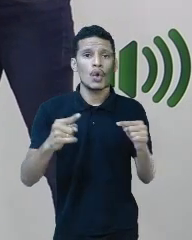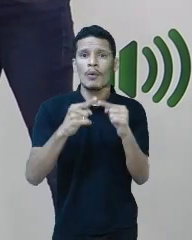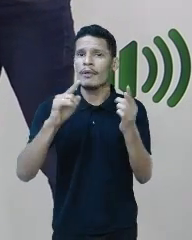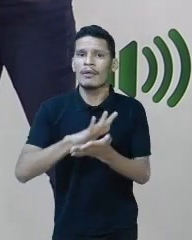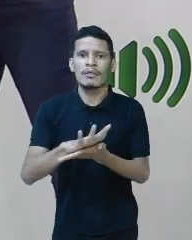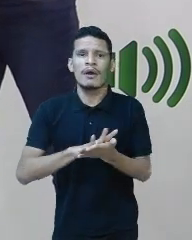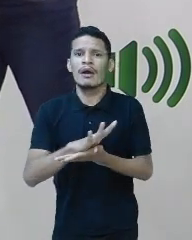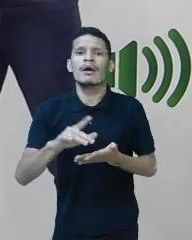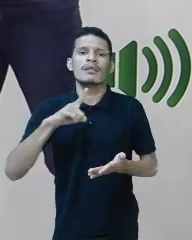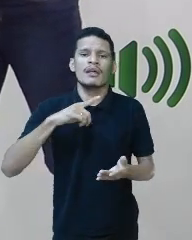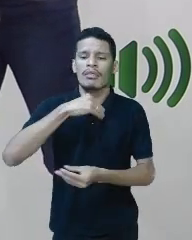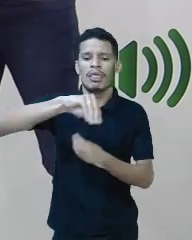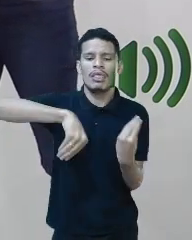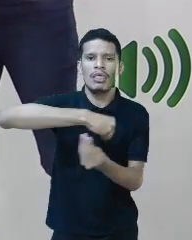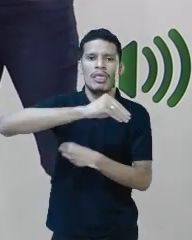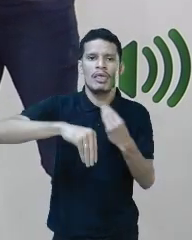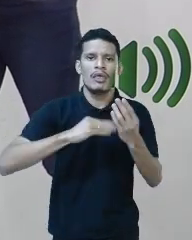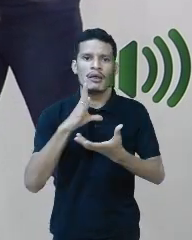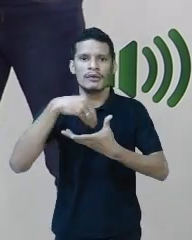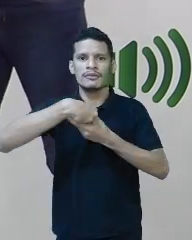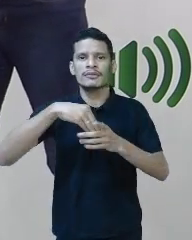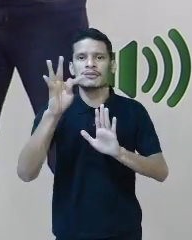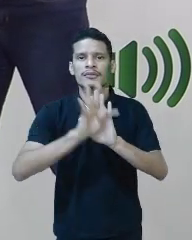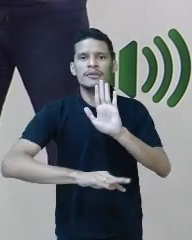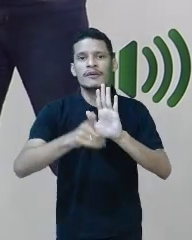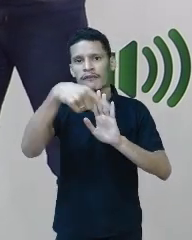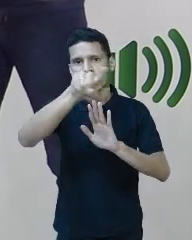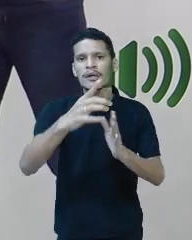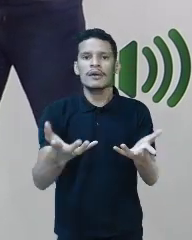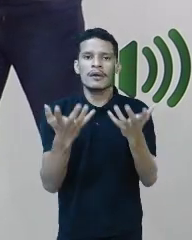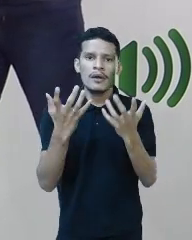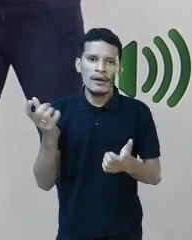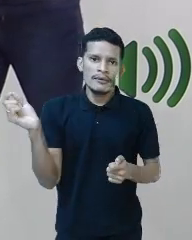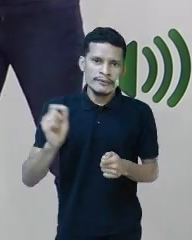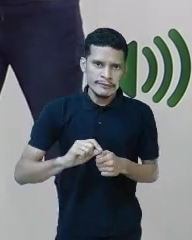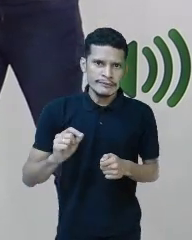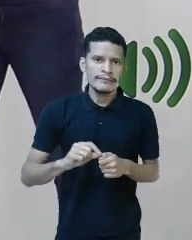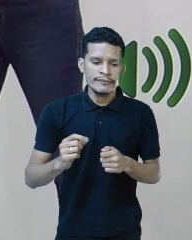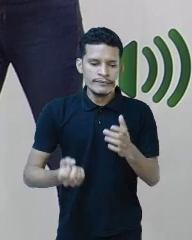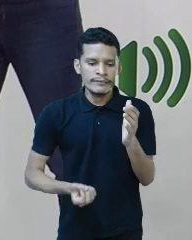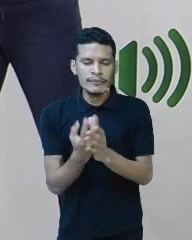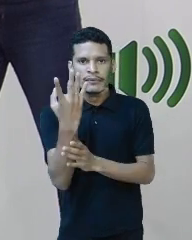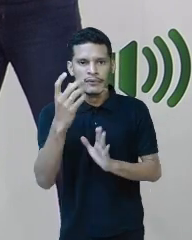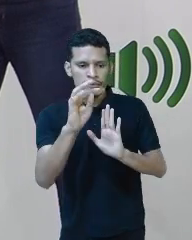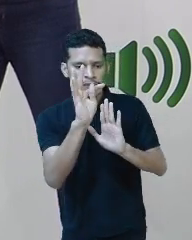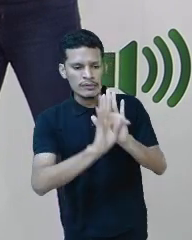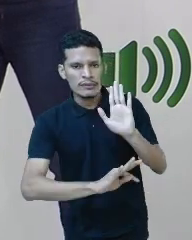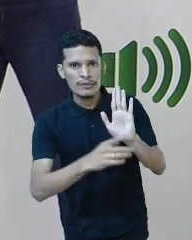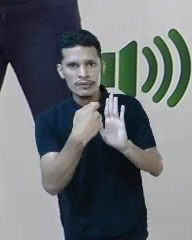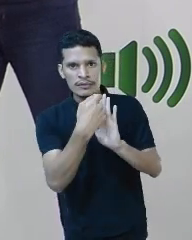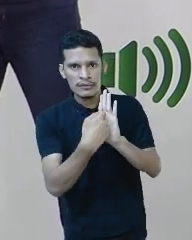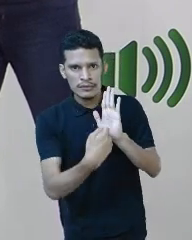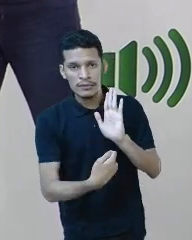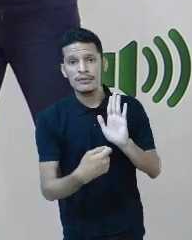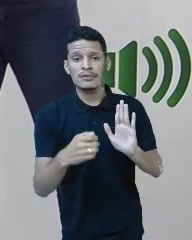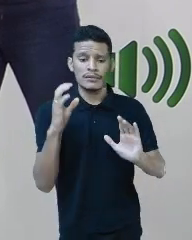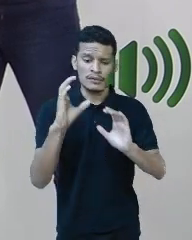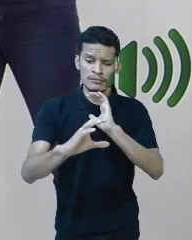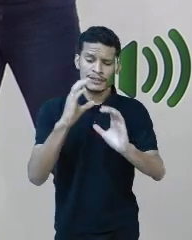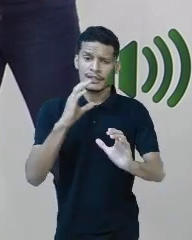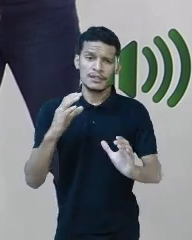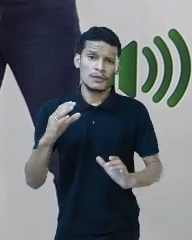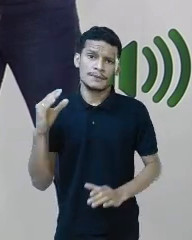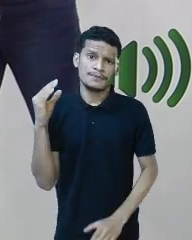uma desarmonia no texto que você pretende fazer. Então, a comunicação ela vai ser falha. A